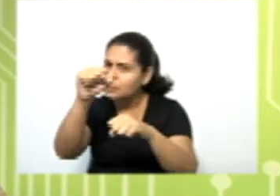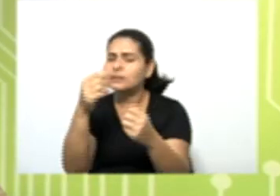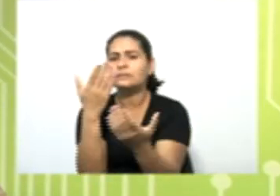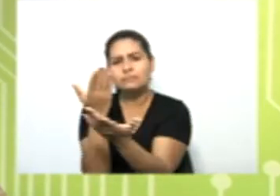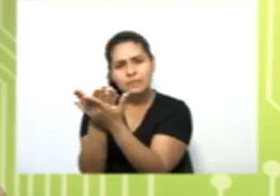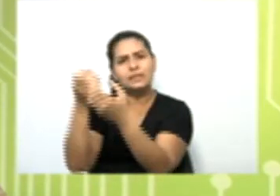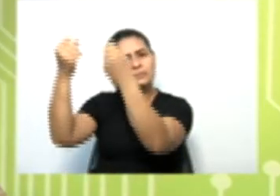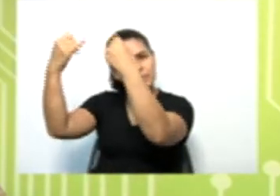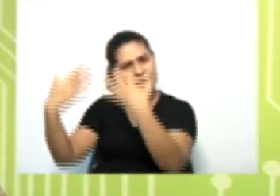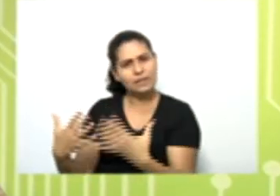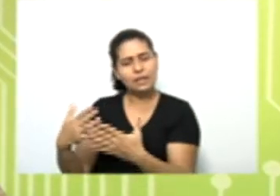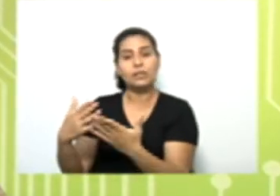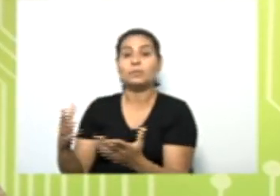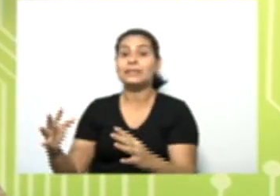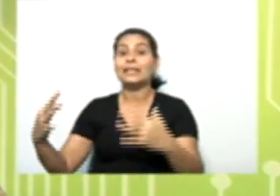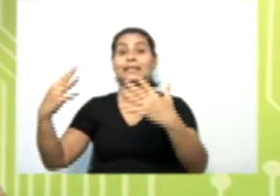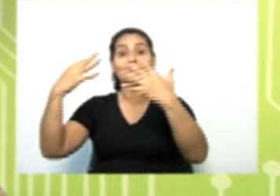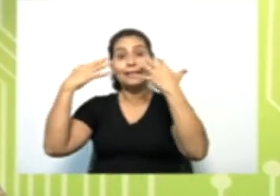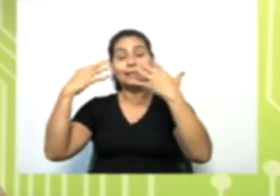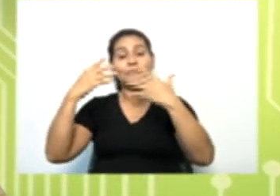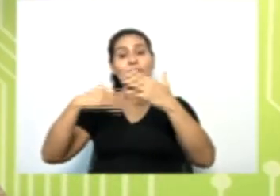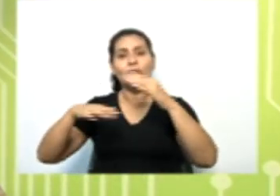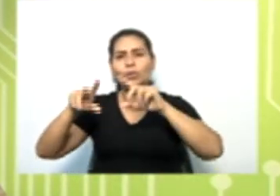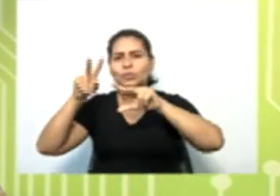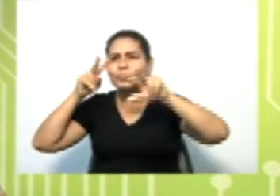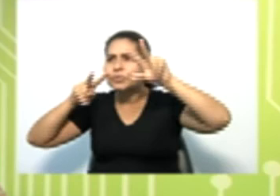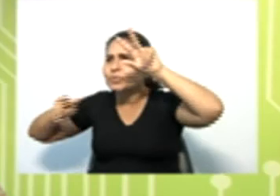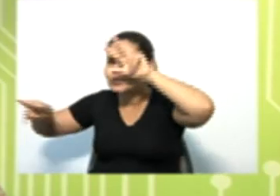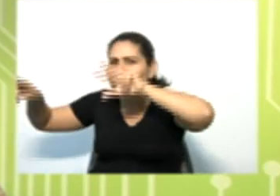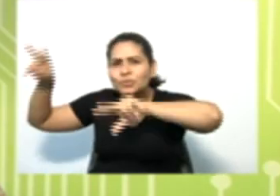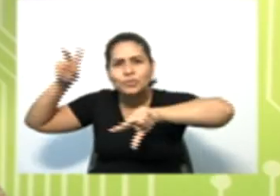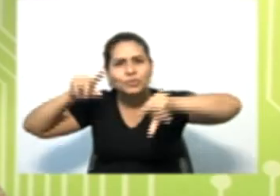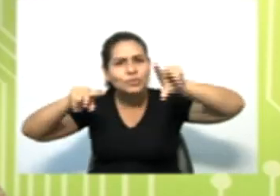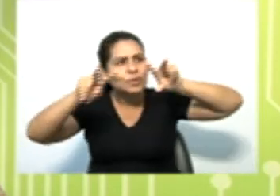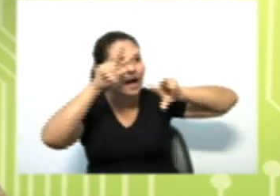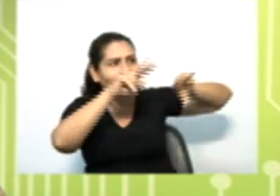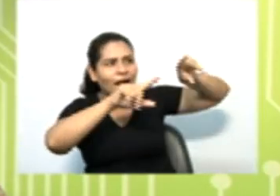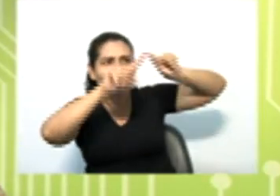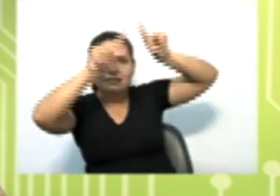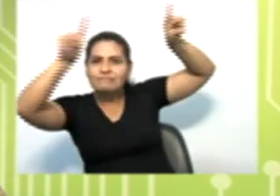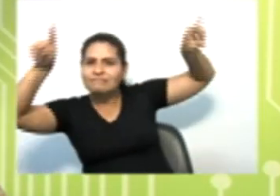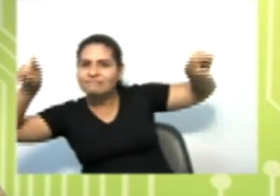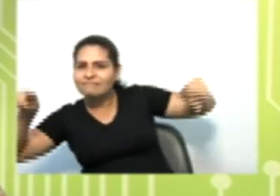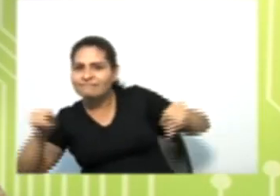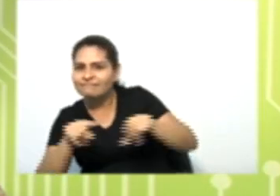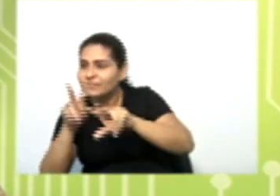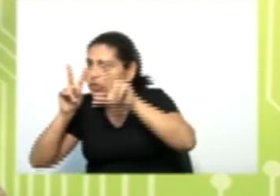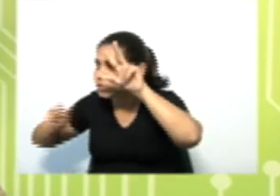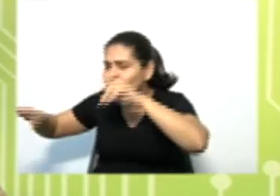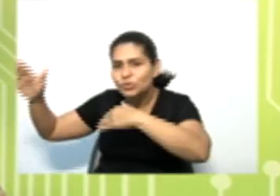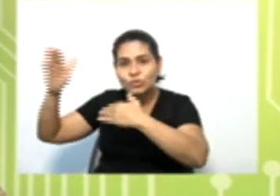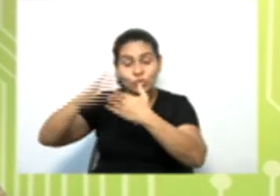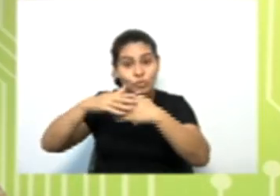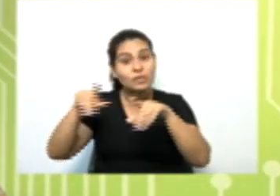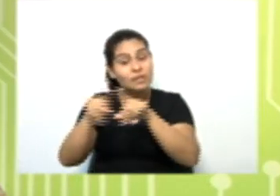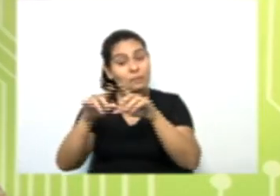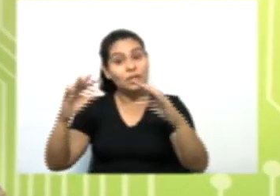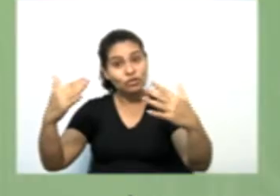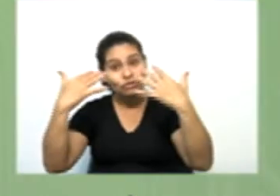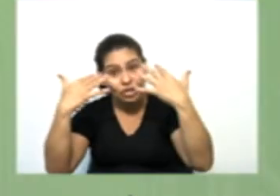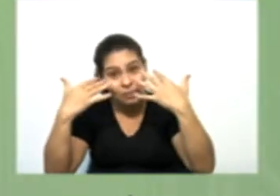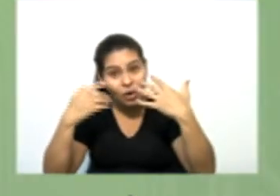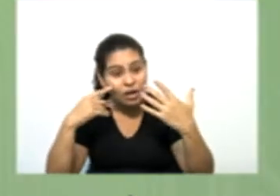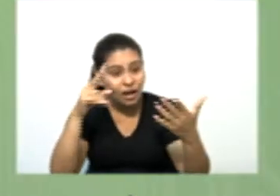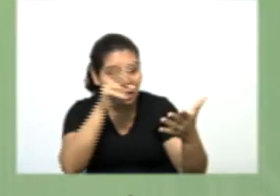no que a gente está falando aqui, mas atenção também ao redor, nas coisas que estão acontecendo, tudo bem? Chama a atenção também, dá uma olhadinha